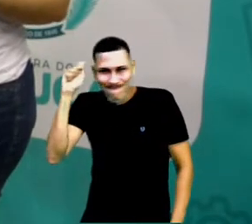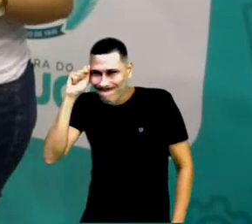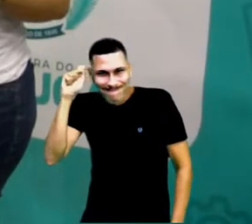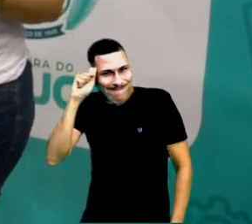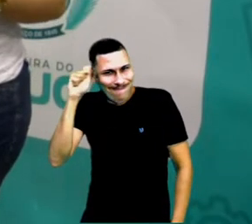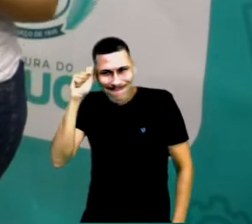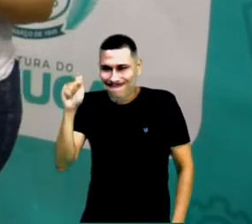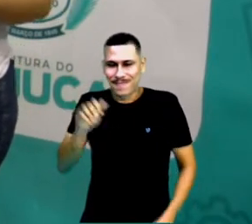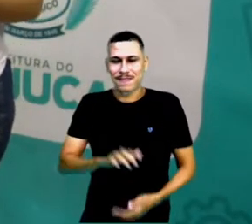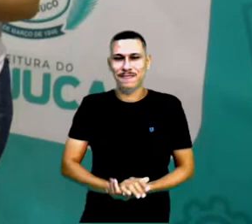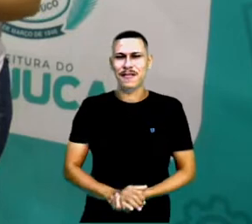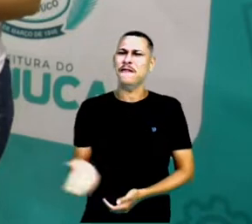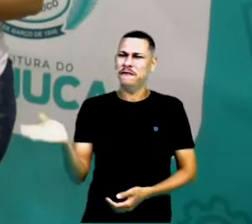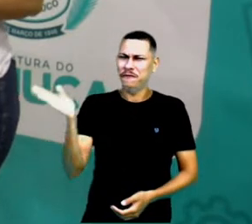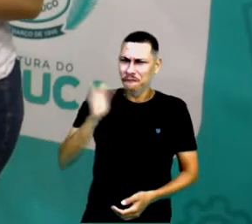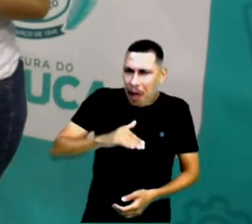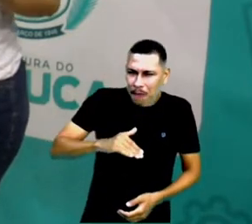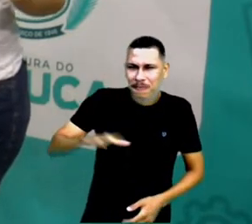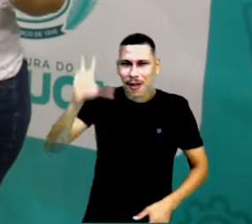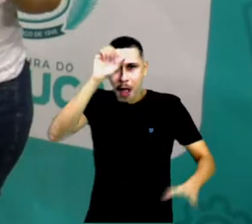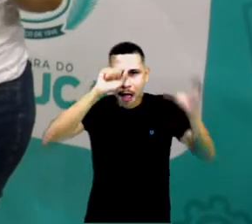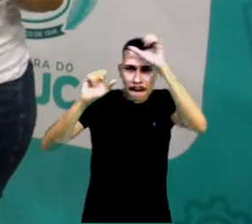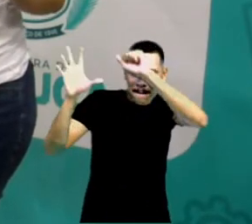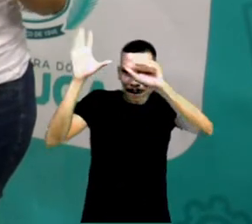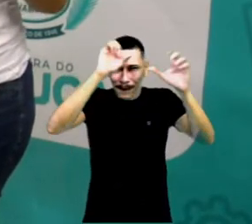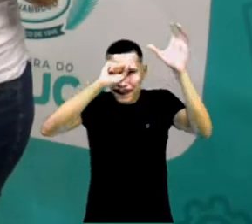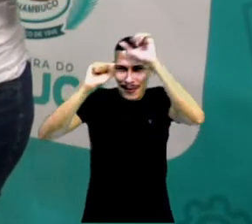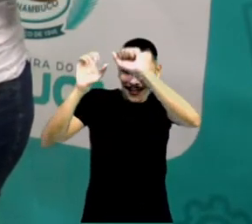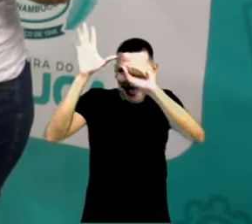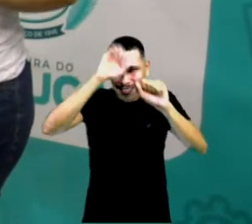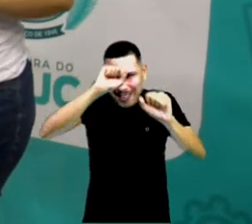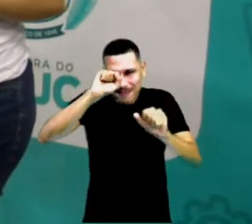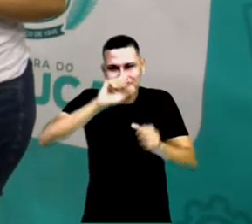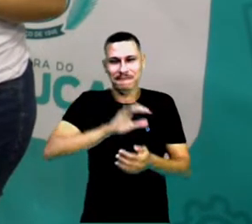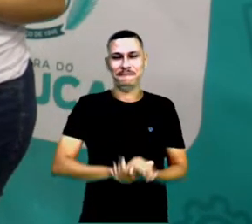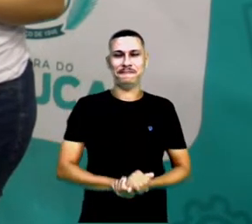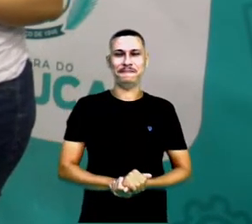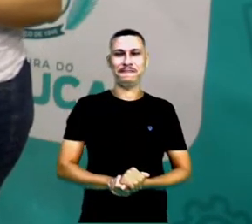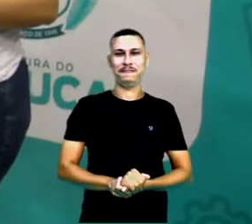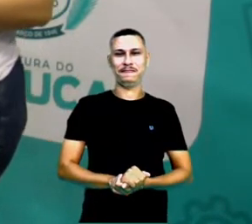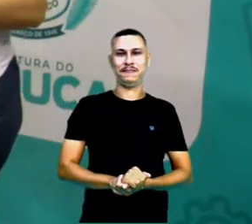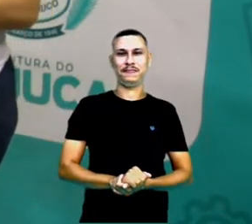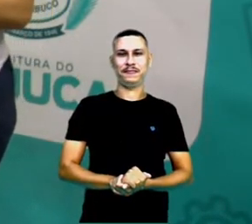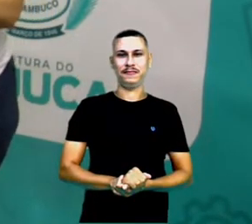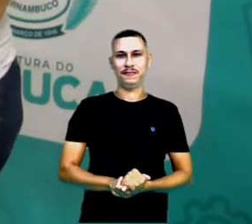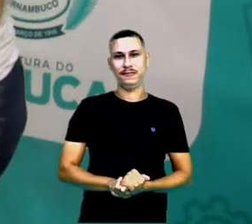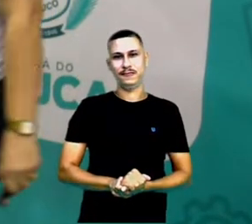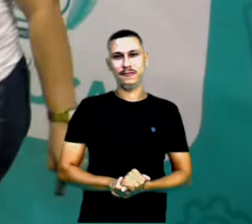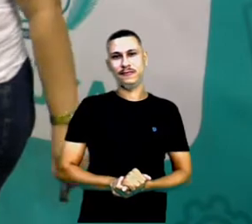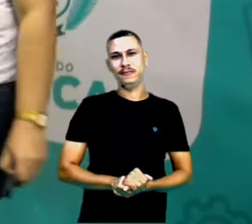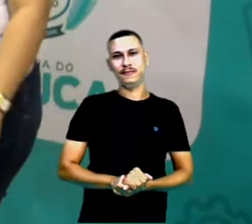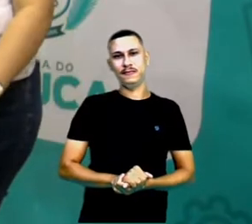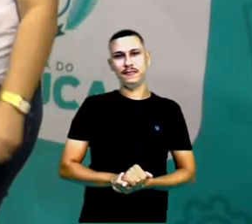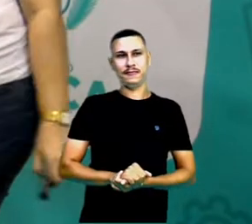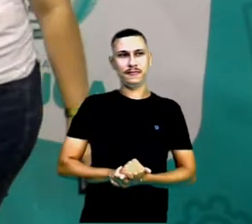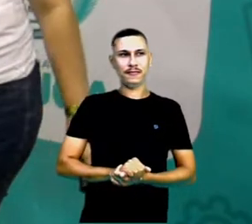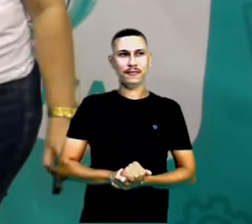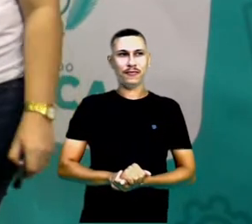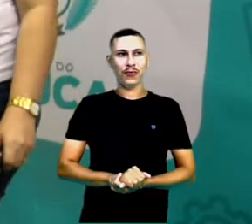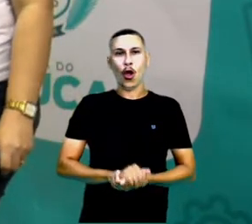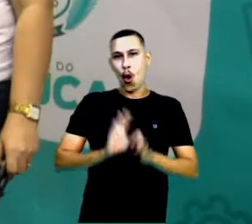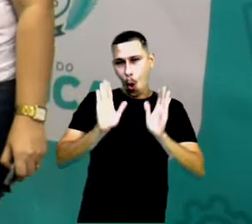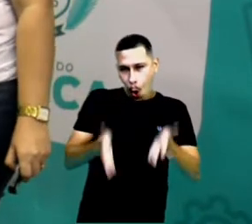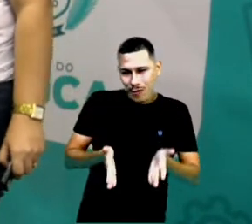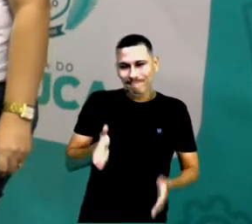lá exercitar a nossa mente, porque a gente nunca vai se arrepender do conhecimento adquirido. E o que temos para